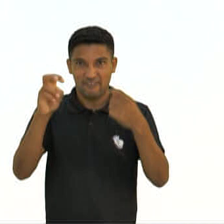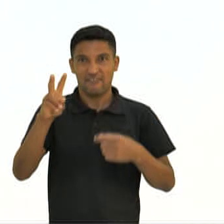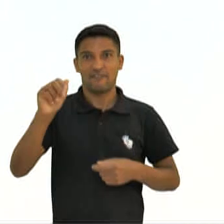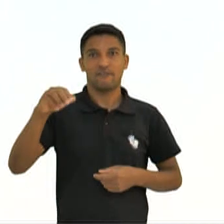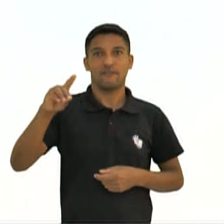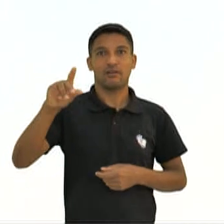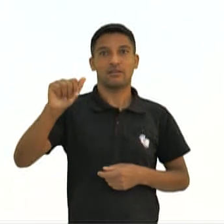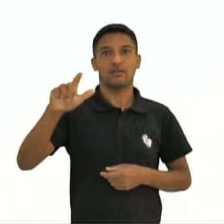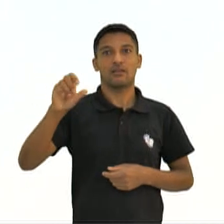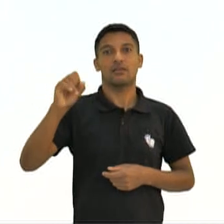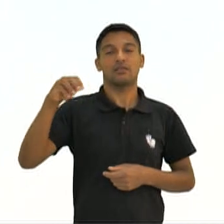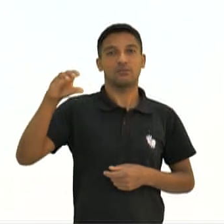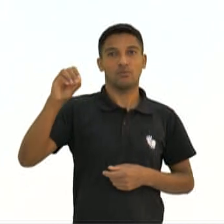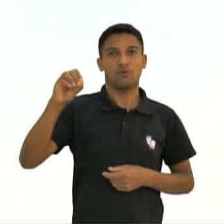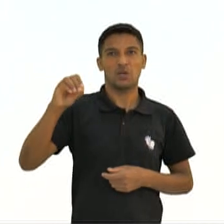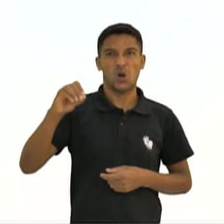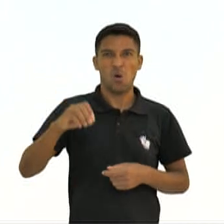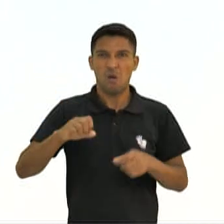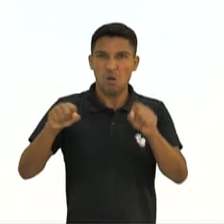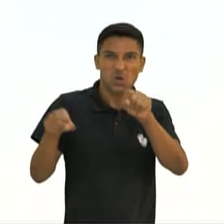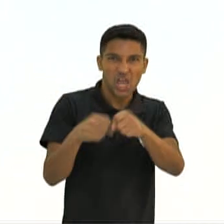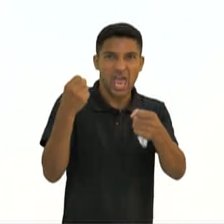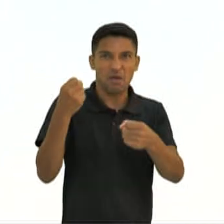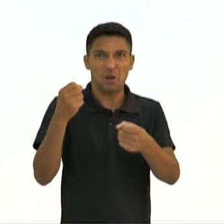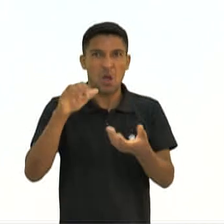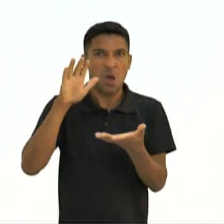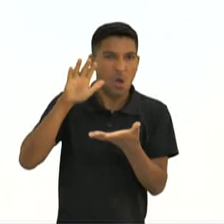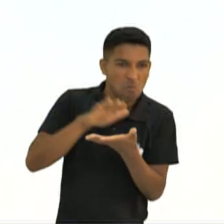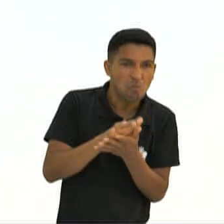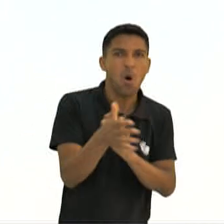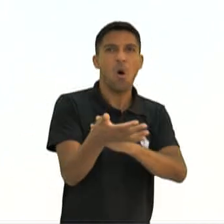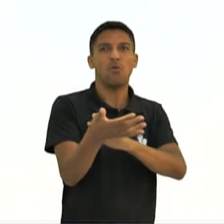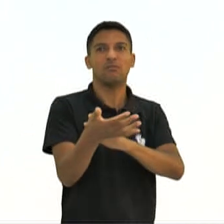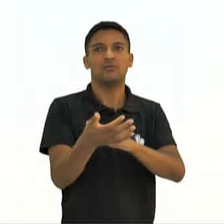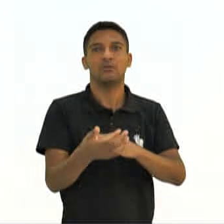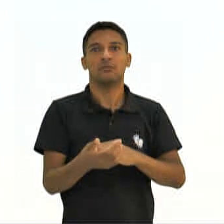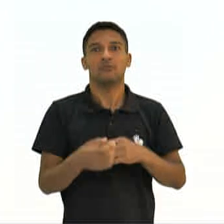direta na área urbana. Essa é a violência urbana mesmo contra o cidadão, né?